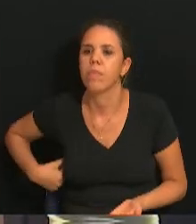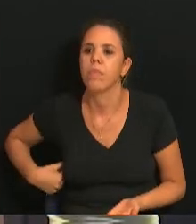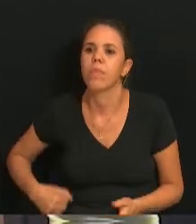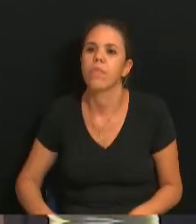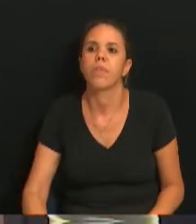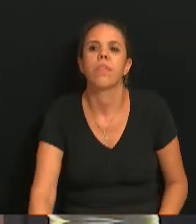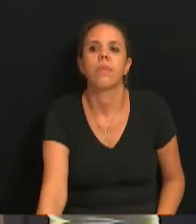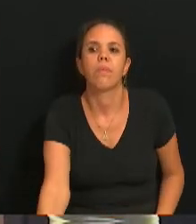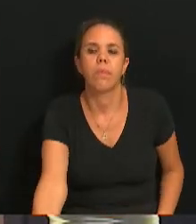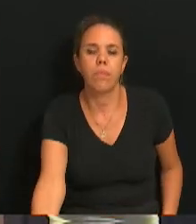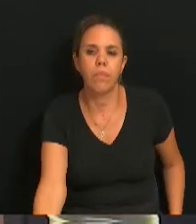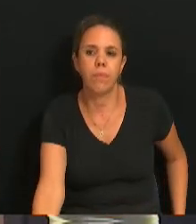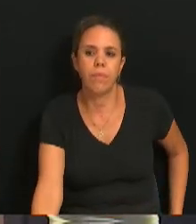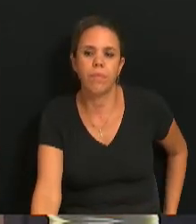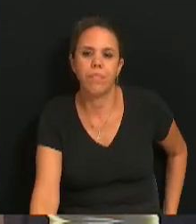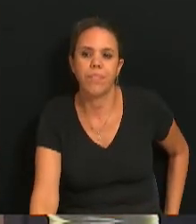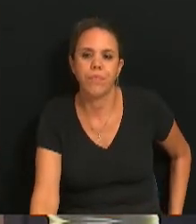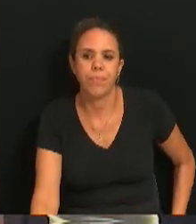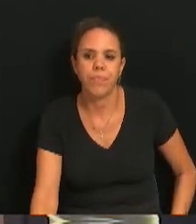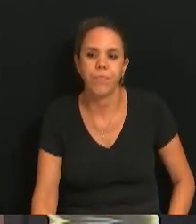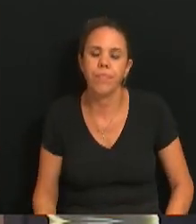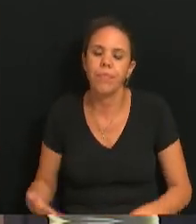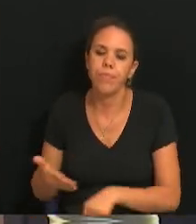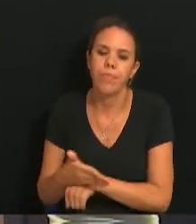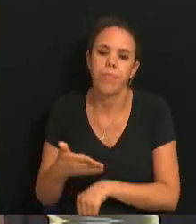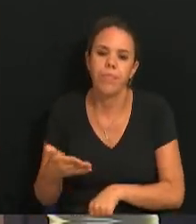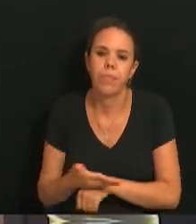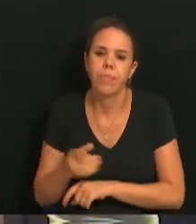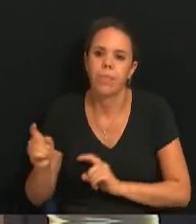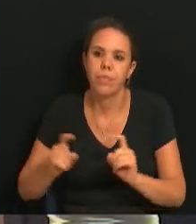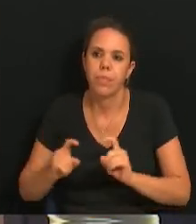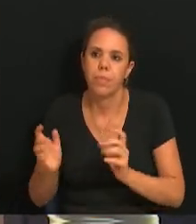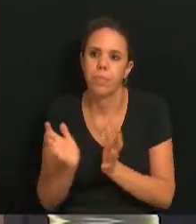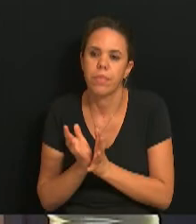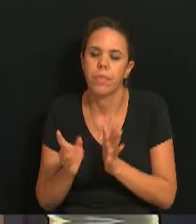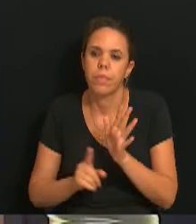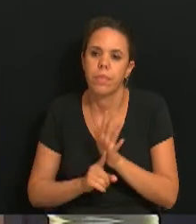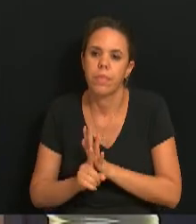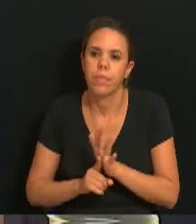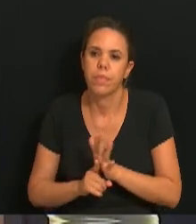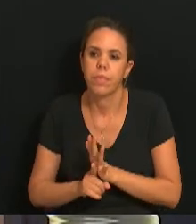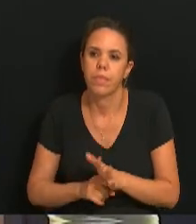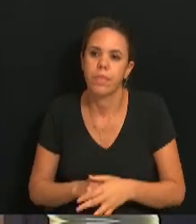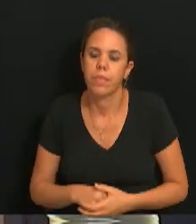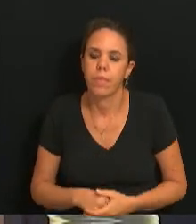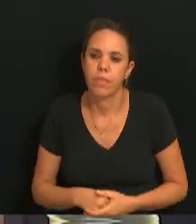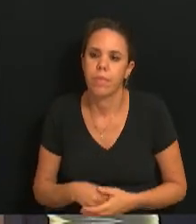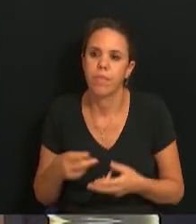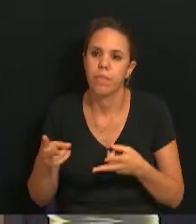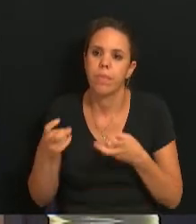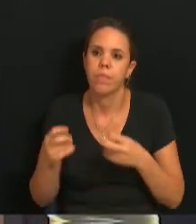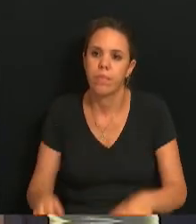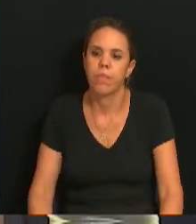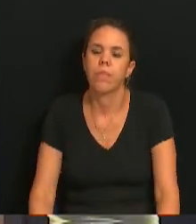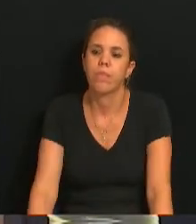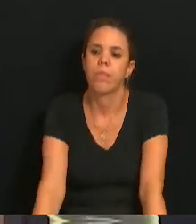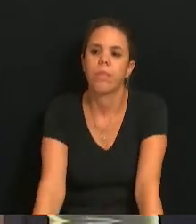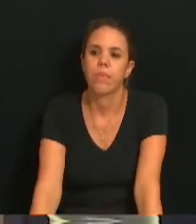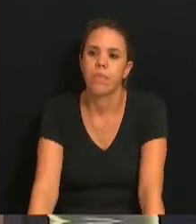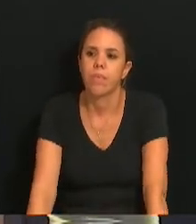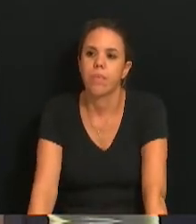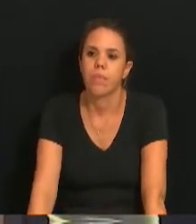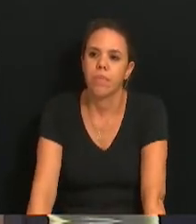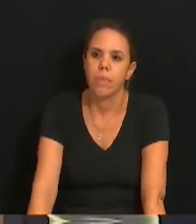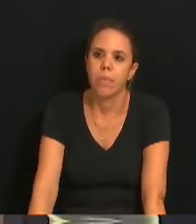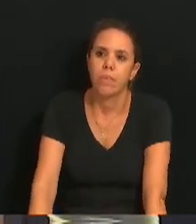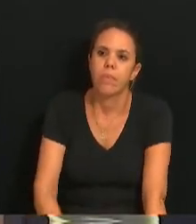tá? Que participaram conosco dessa reunião da Comissão de Estudos. O que eu percebi, assim, o que teve presente